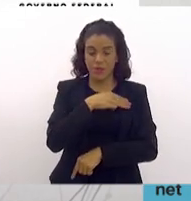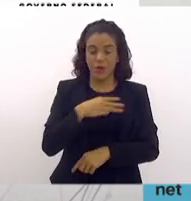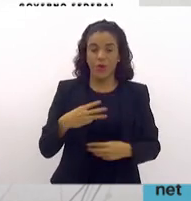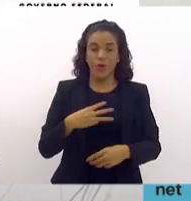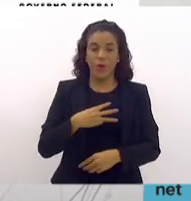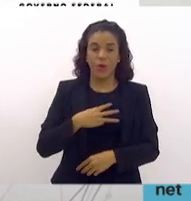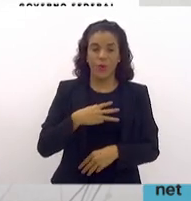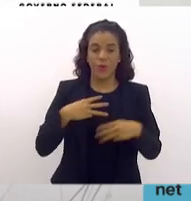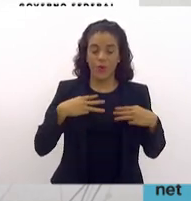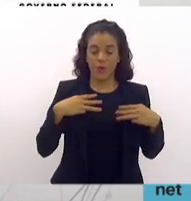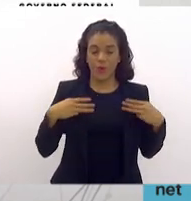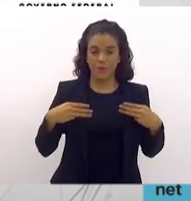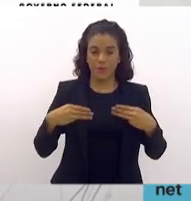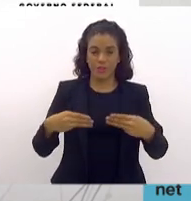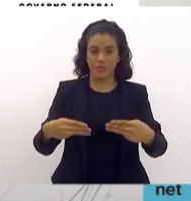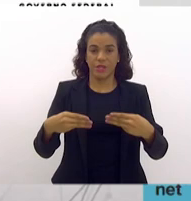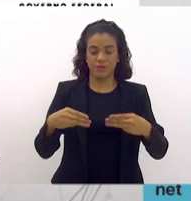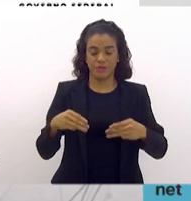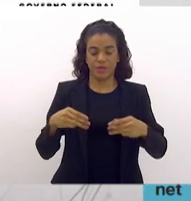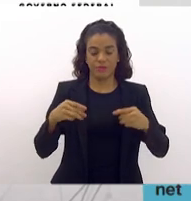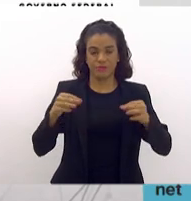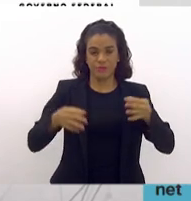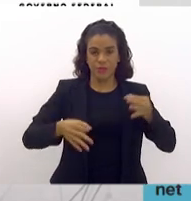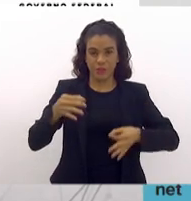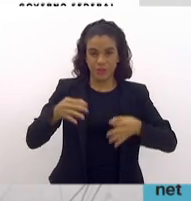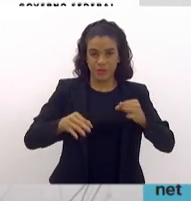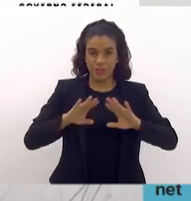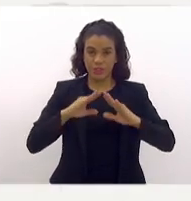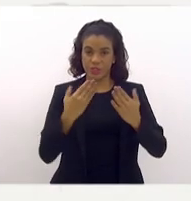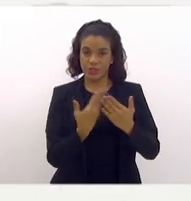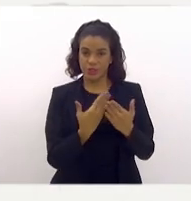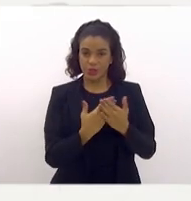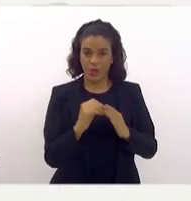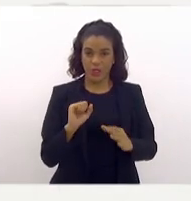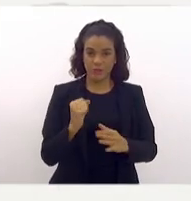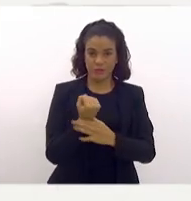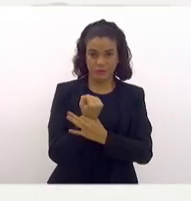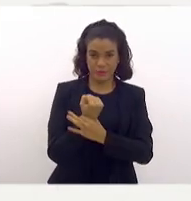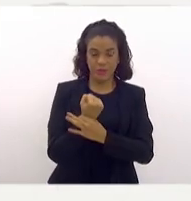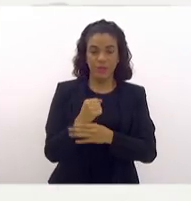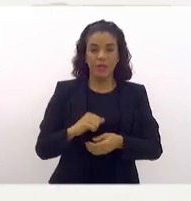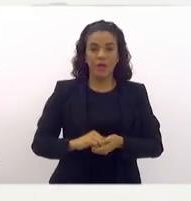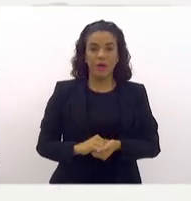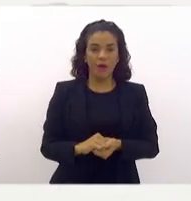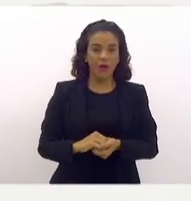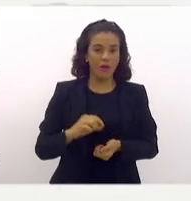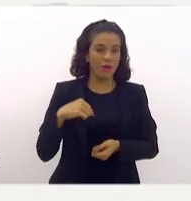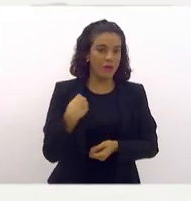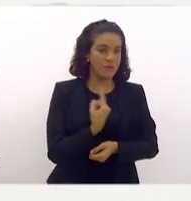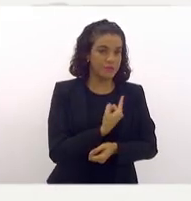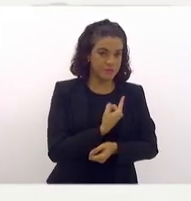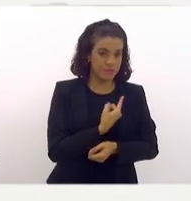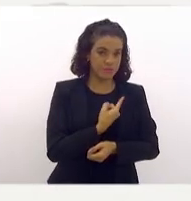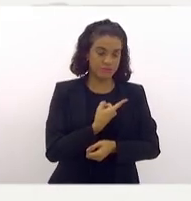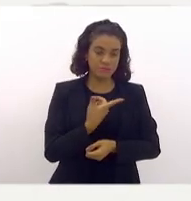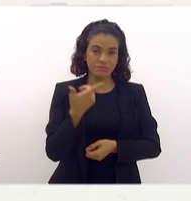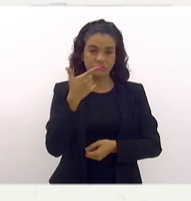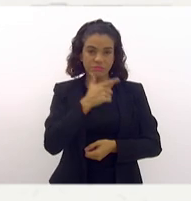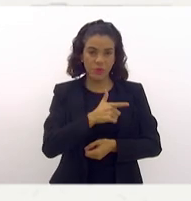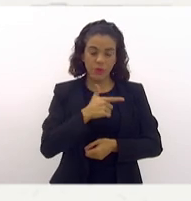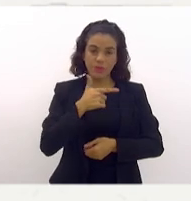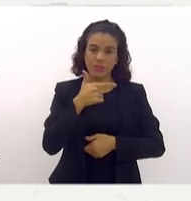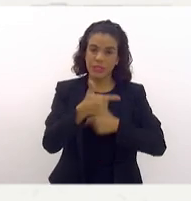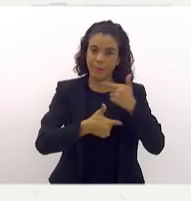no âmbito da iniciativa do Escola Segura, que eu vou falar um pouco mais lá na frente. E para a gente enfrentar crimes